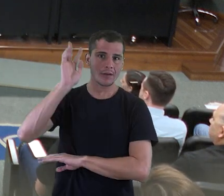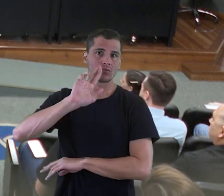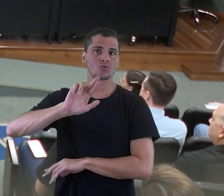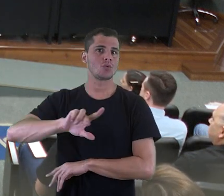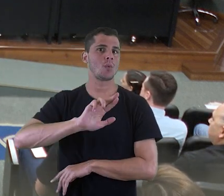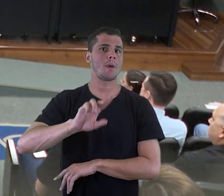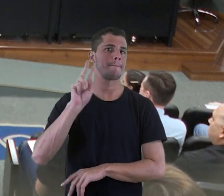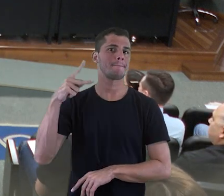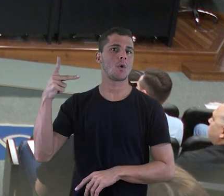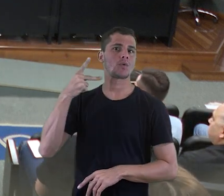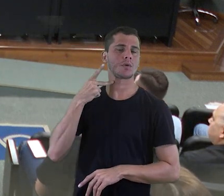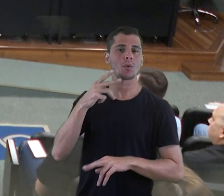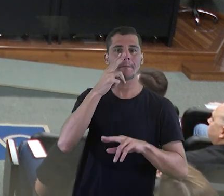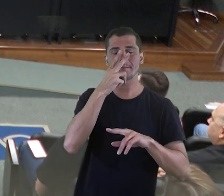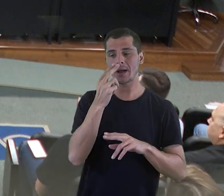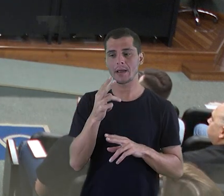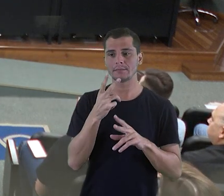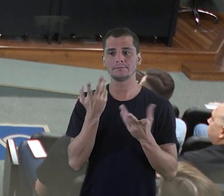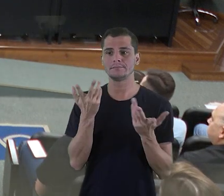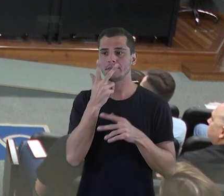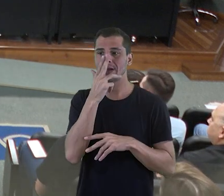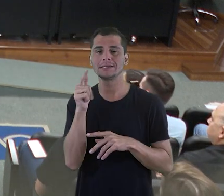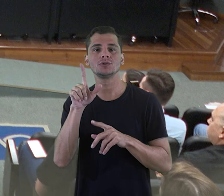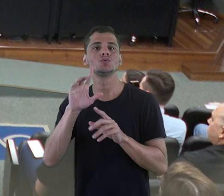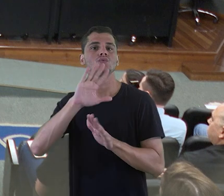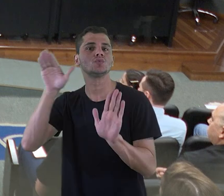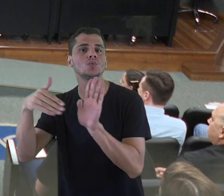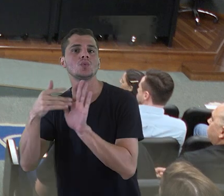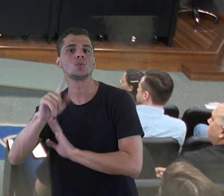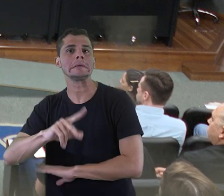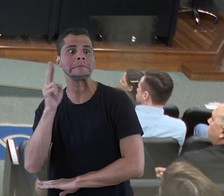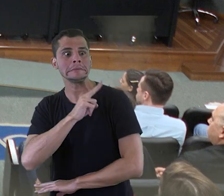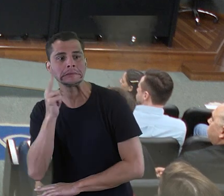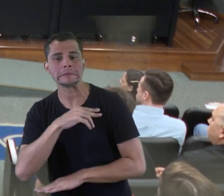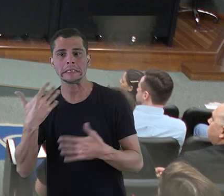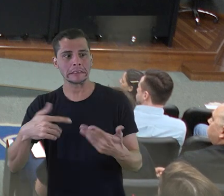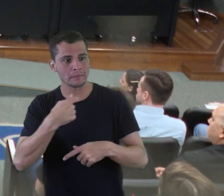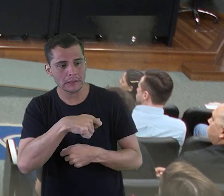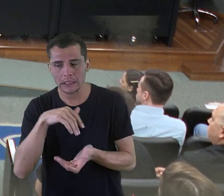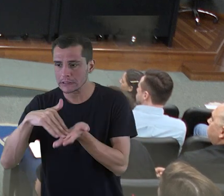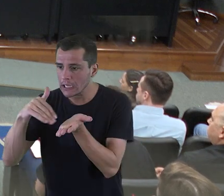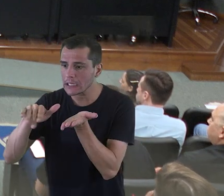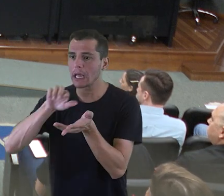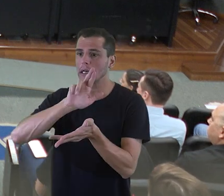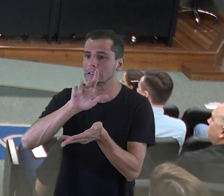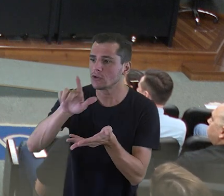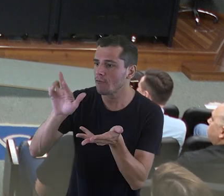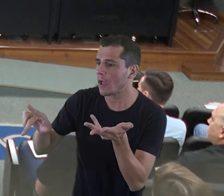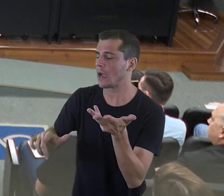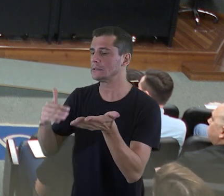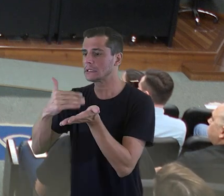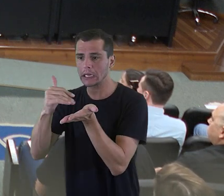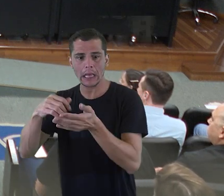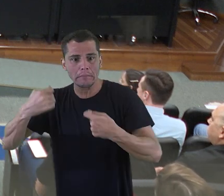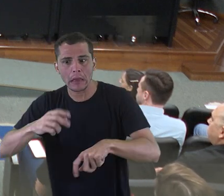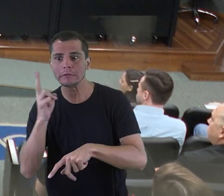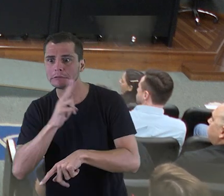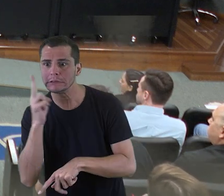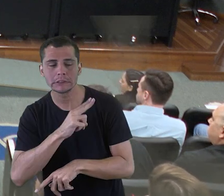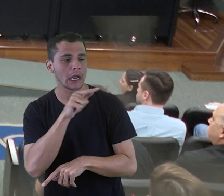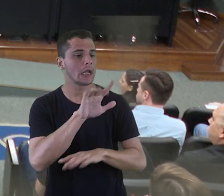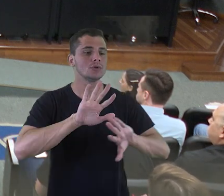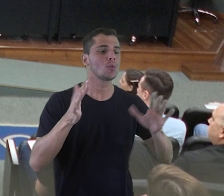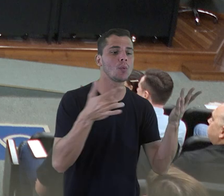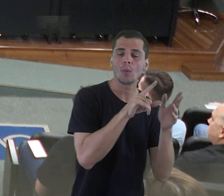pediu prioridade. Qual dos três tem que ser respondido primeiro? Pela mesma pessoa? Não sei. Você não consegue dizer que a saúde é mais importante que a